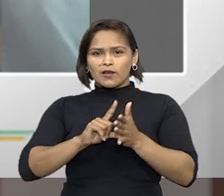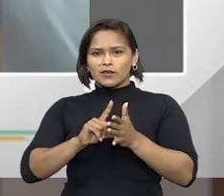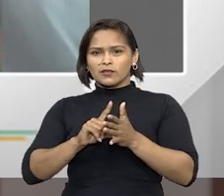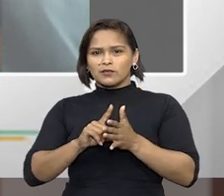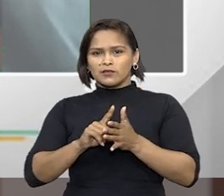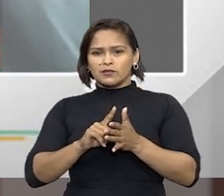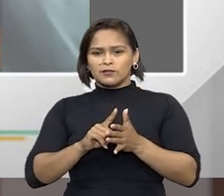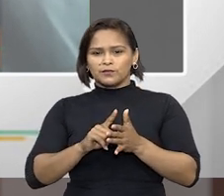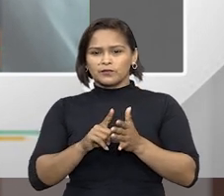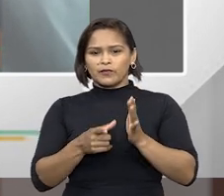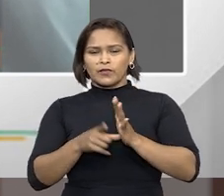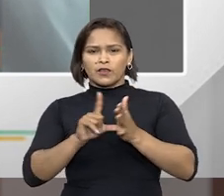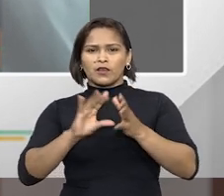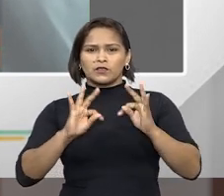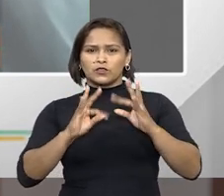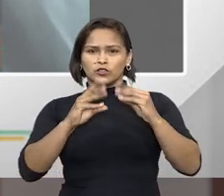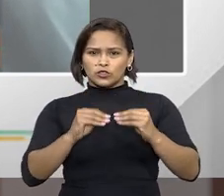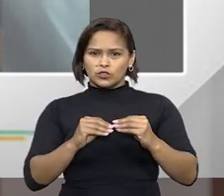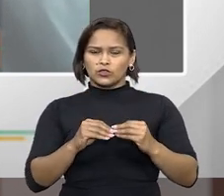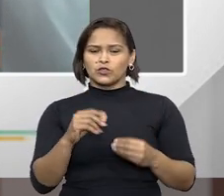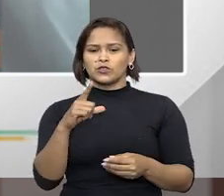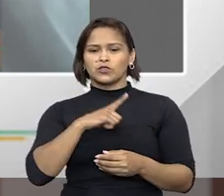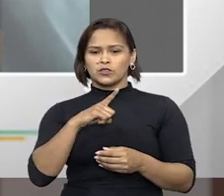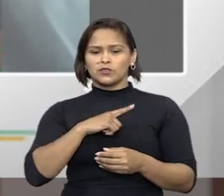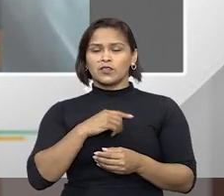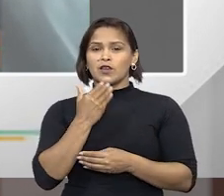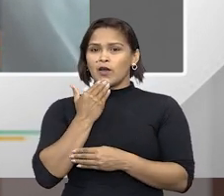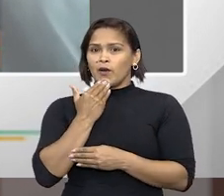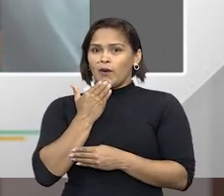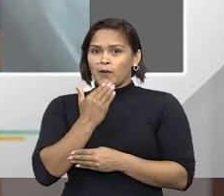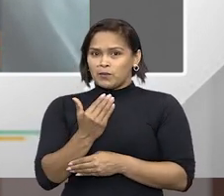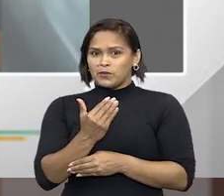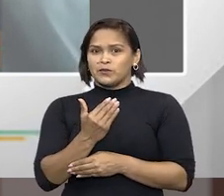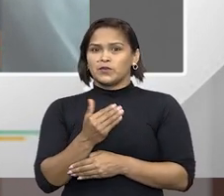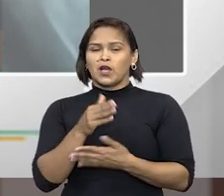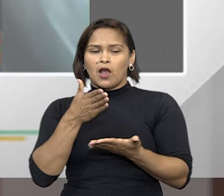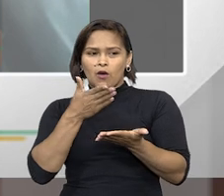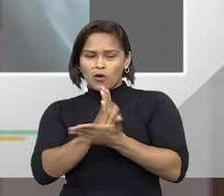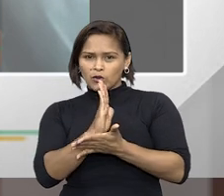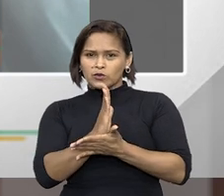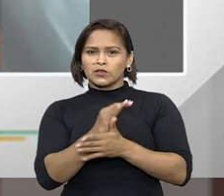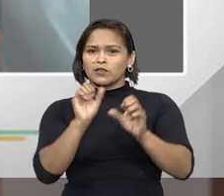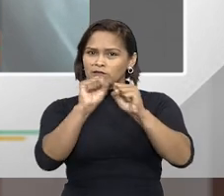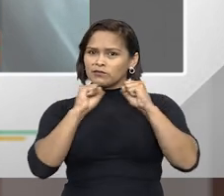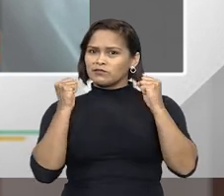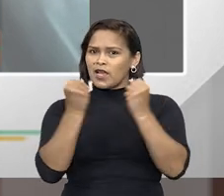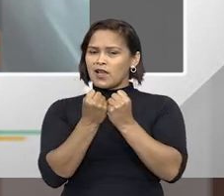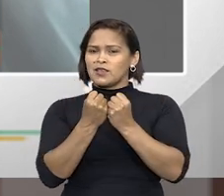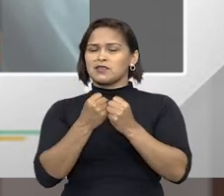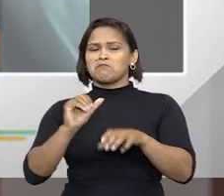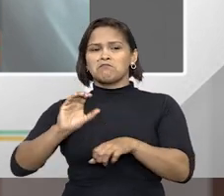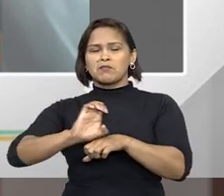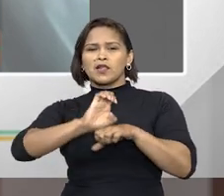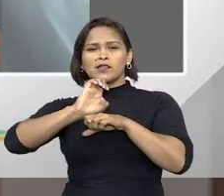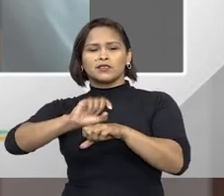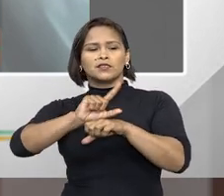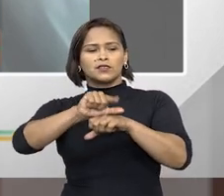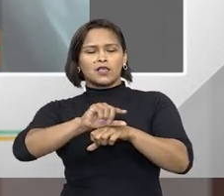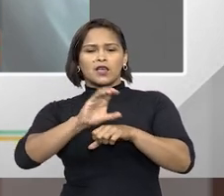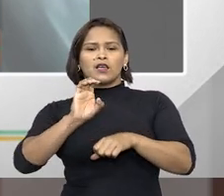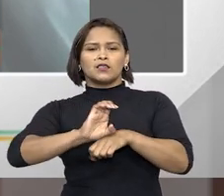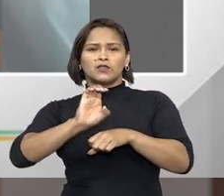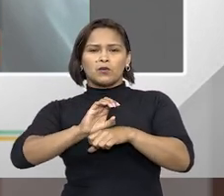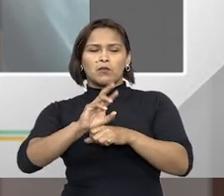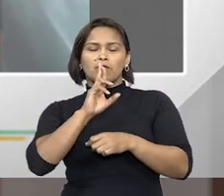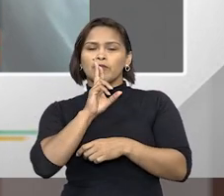tudo houvesse a requisição da autorização da Assembleia Estadual a que correspondia